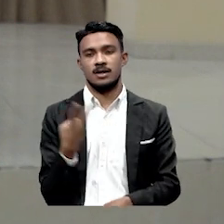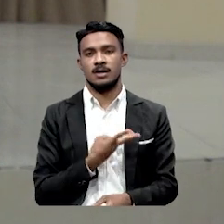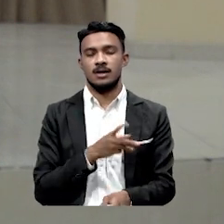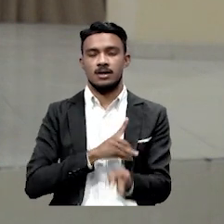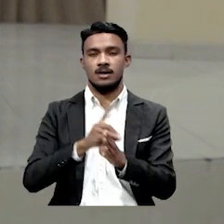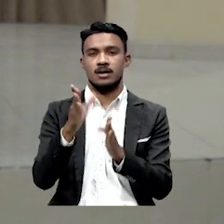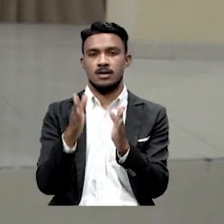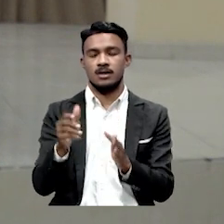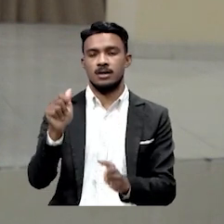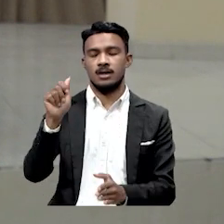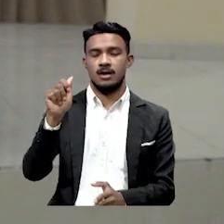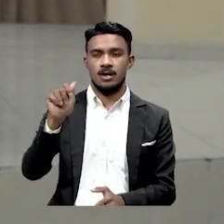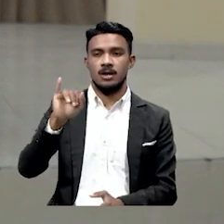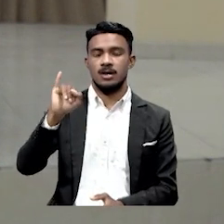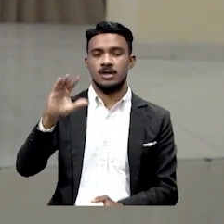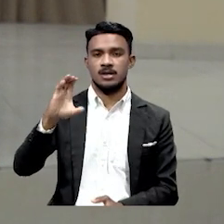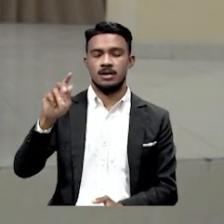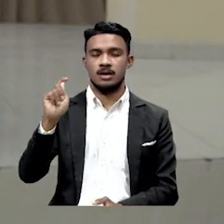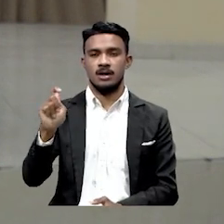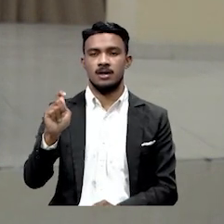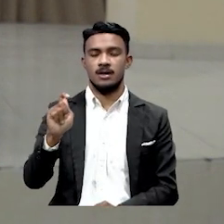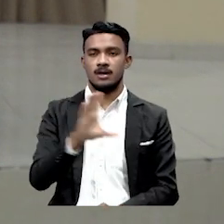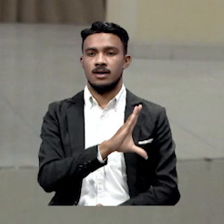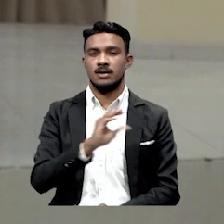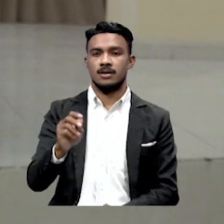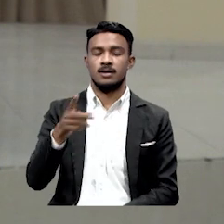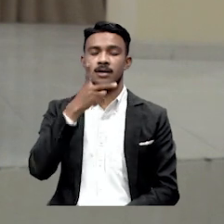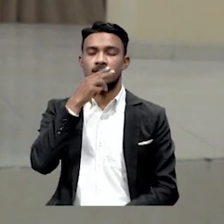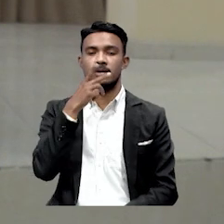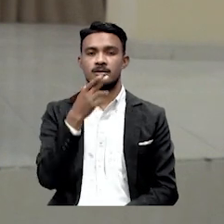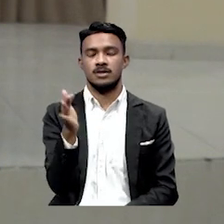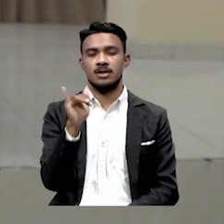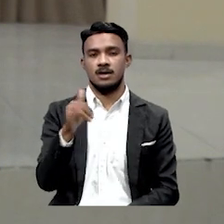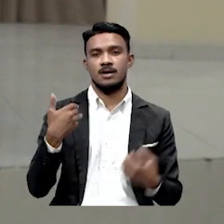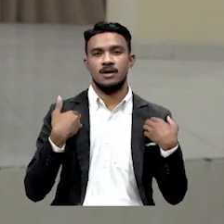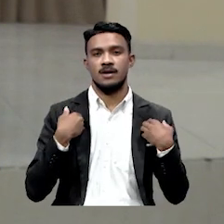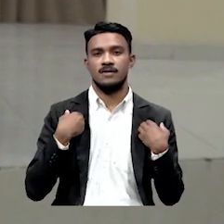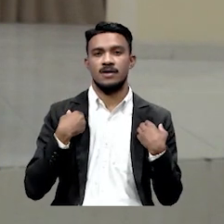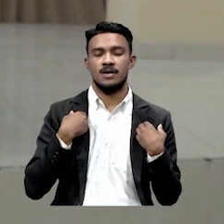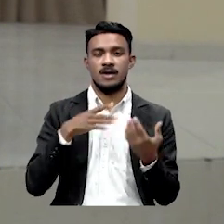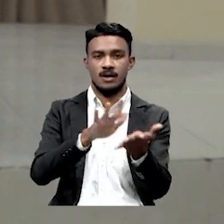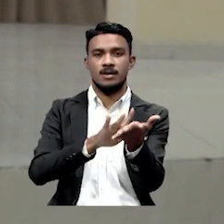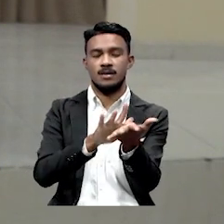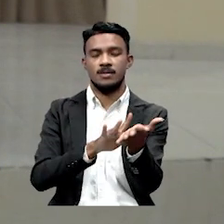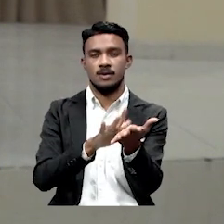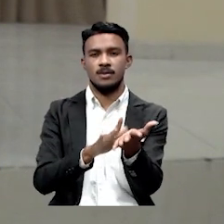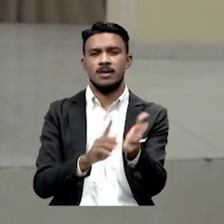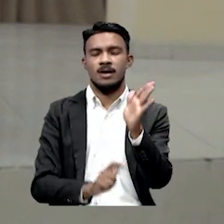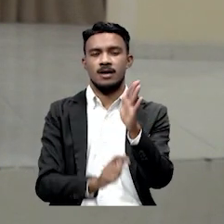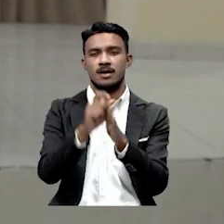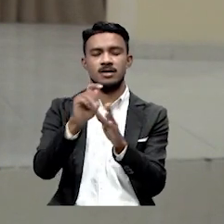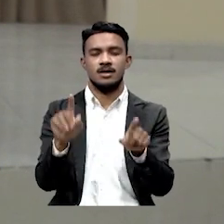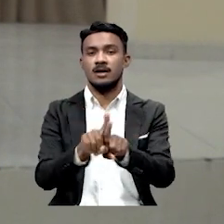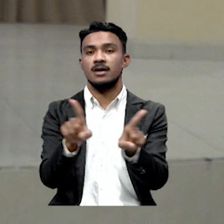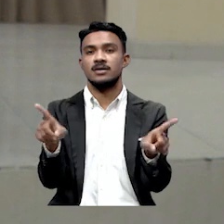sete temiana, kata tabaco ser nene ninia be saya da nikotina kau nene asli lahane sahot tabako